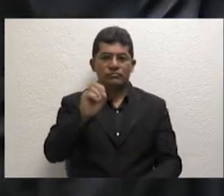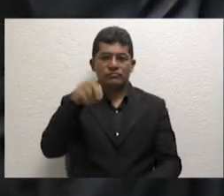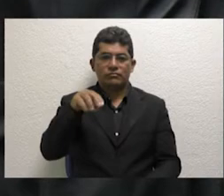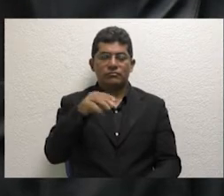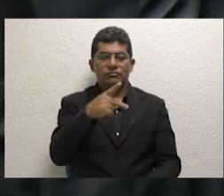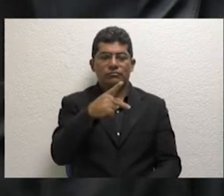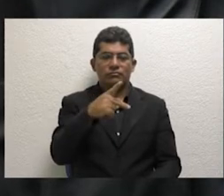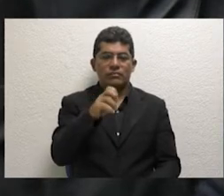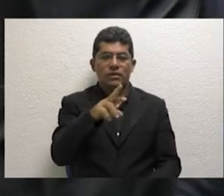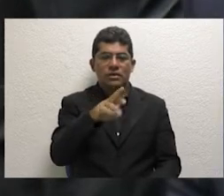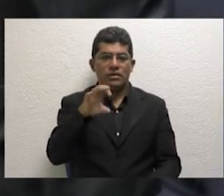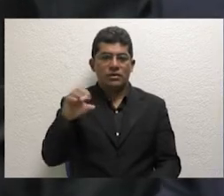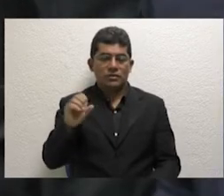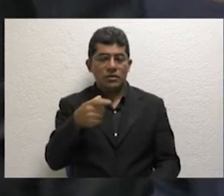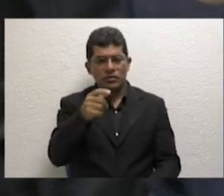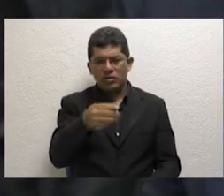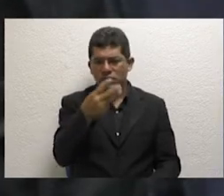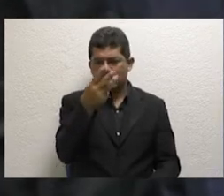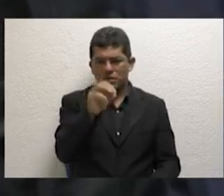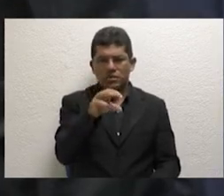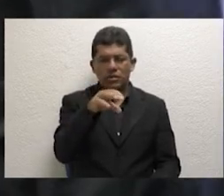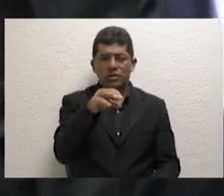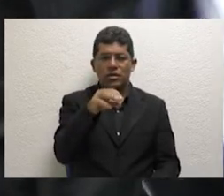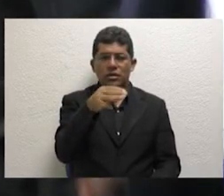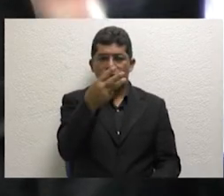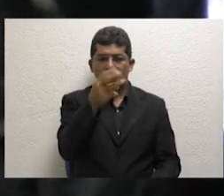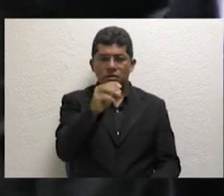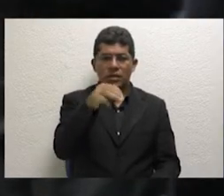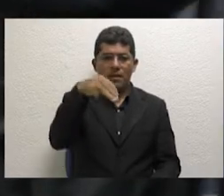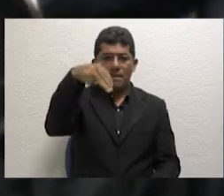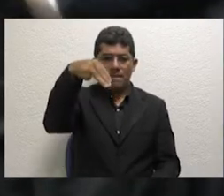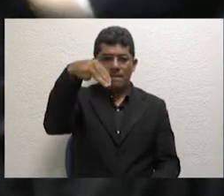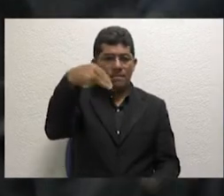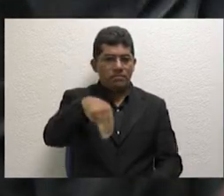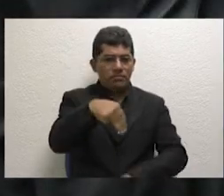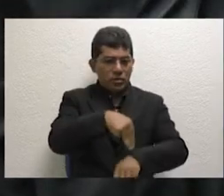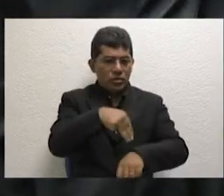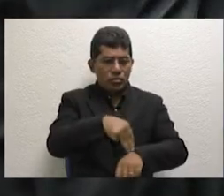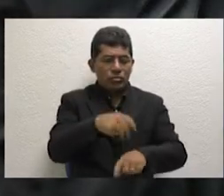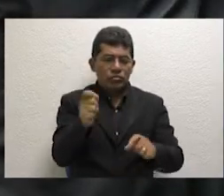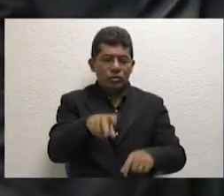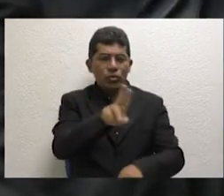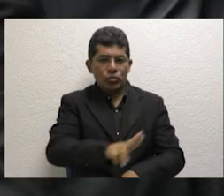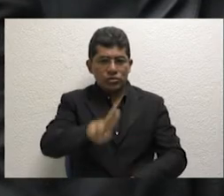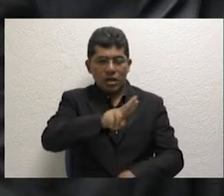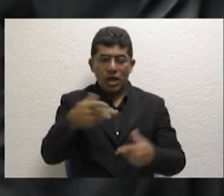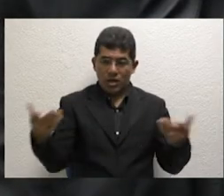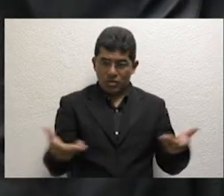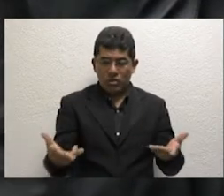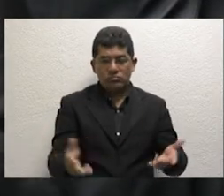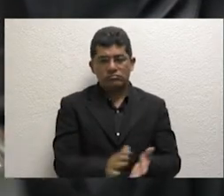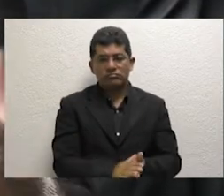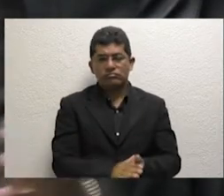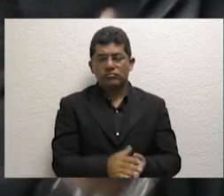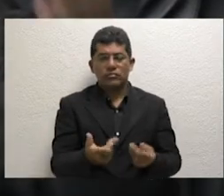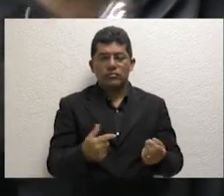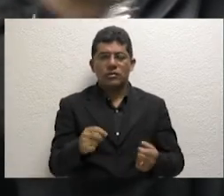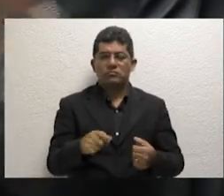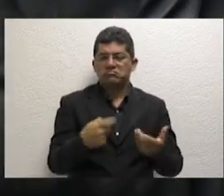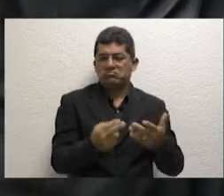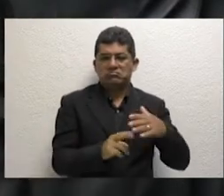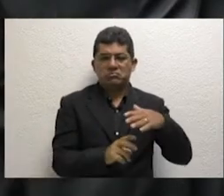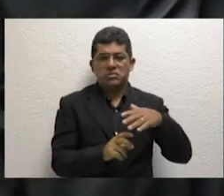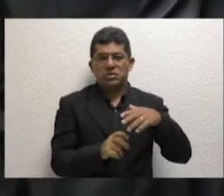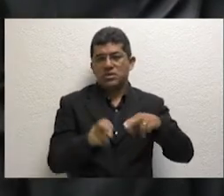necessário 30 minutos é um tempo estipulado para que vossa excelência possa utilizar a tribuna